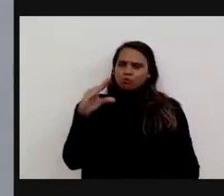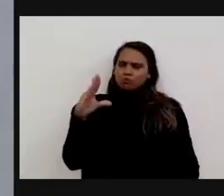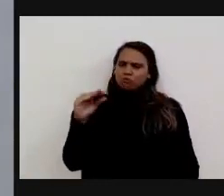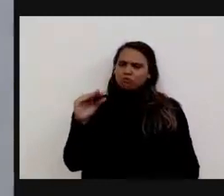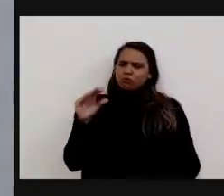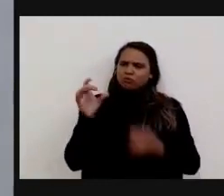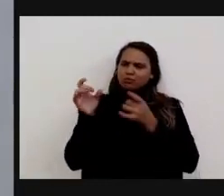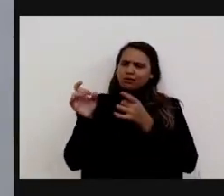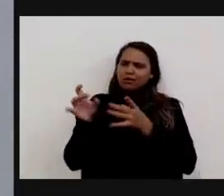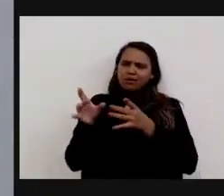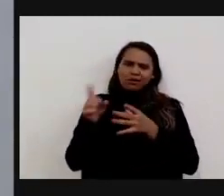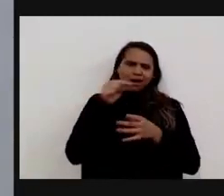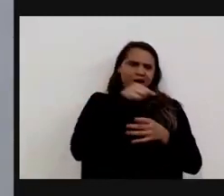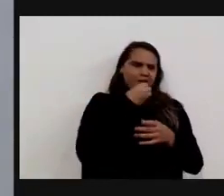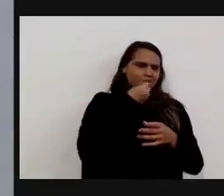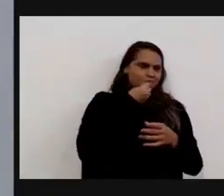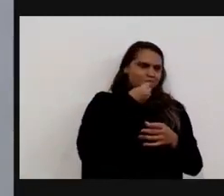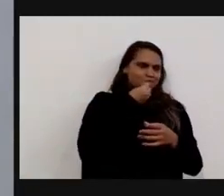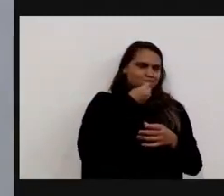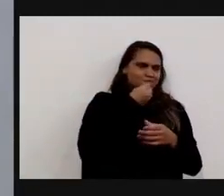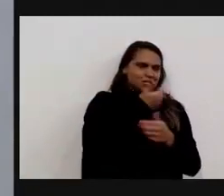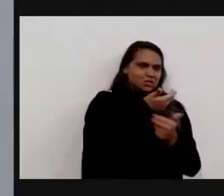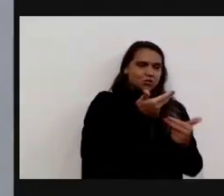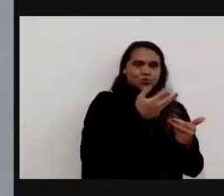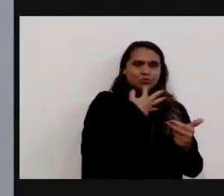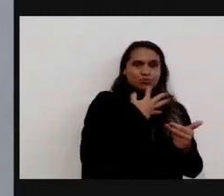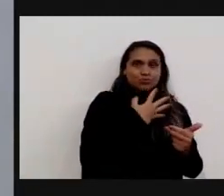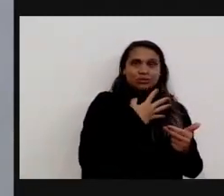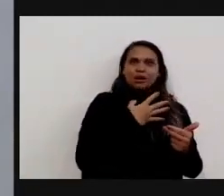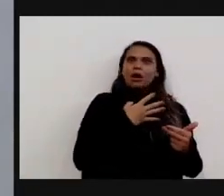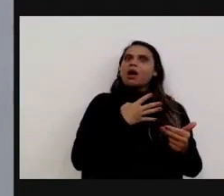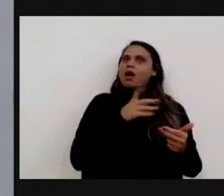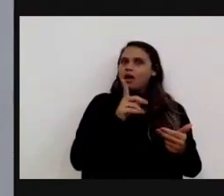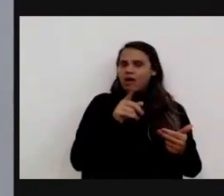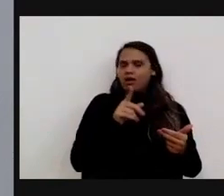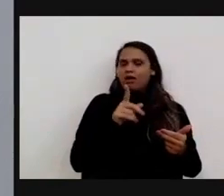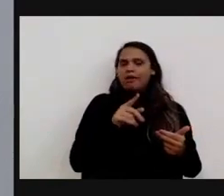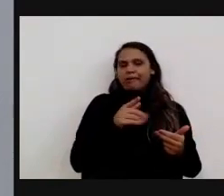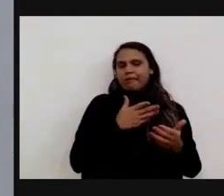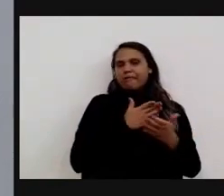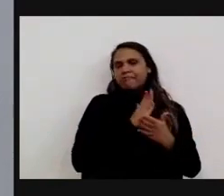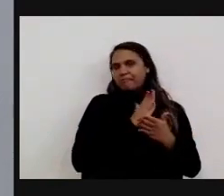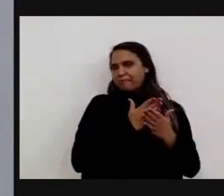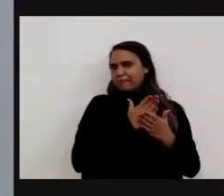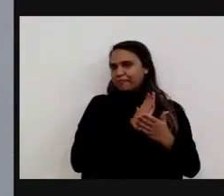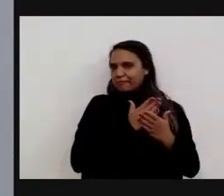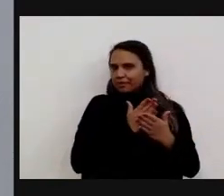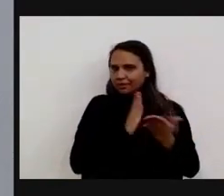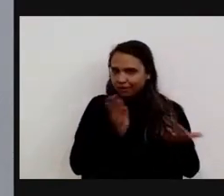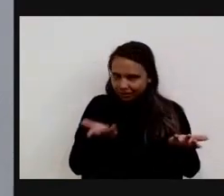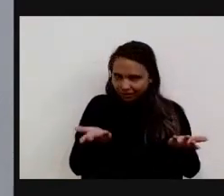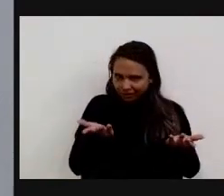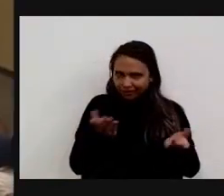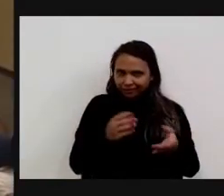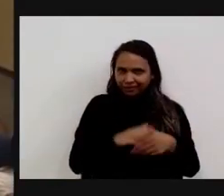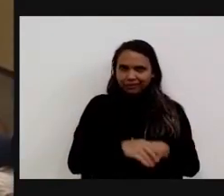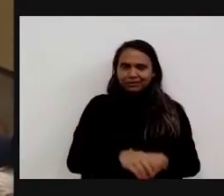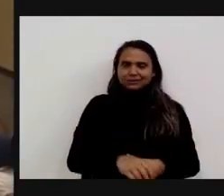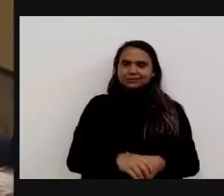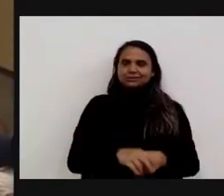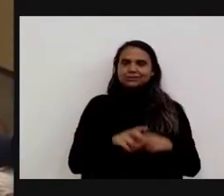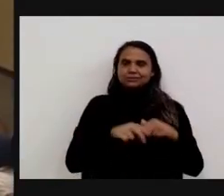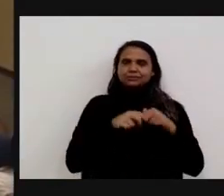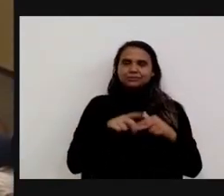difícil e desconhecido exatamente confortável no desconforto né exatamente Então a gente tem